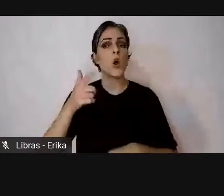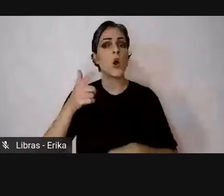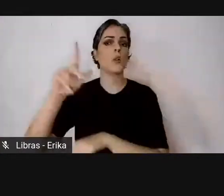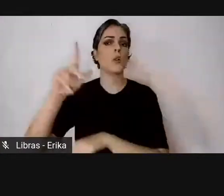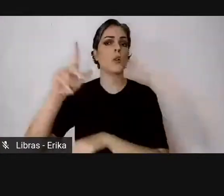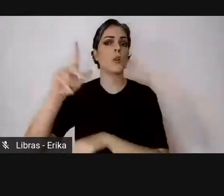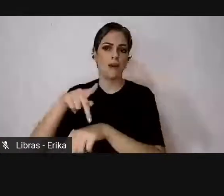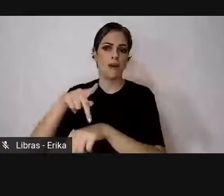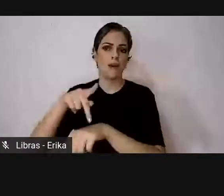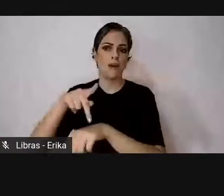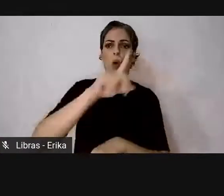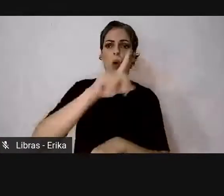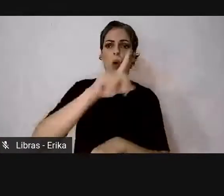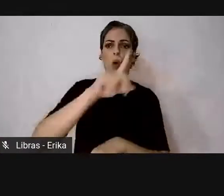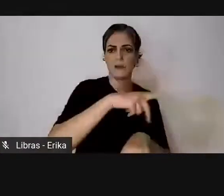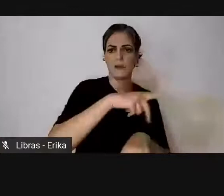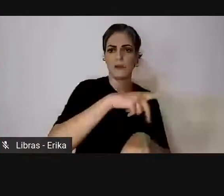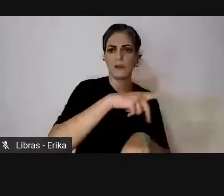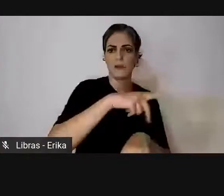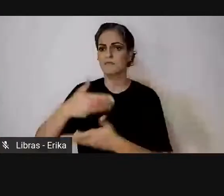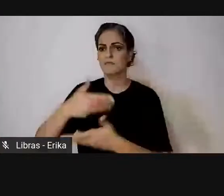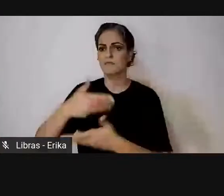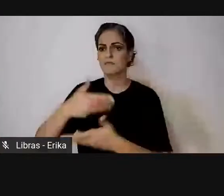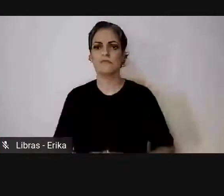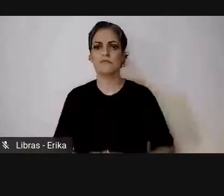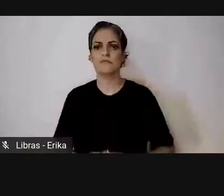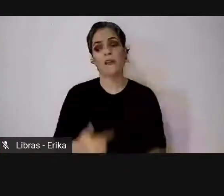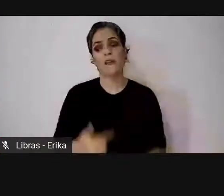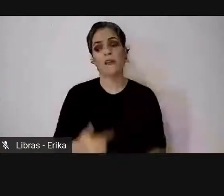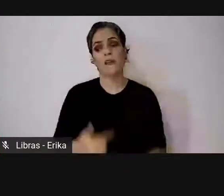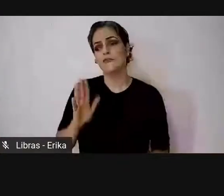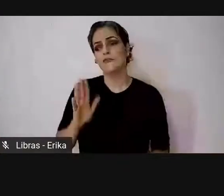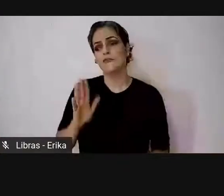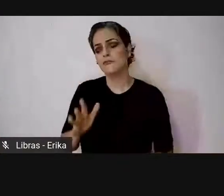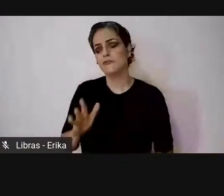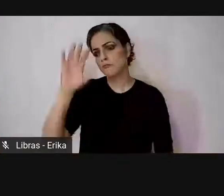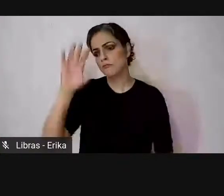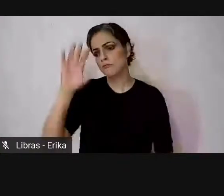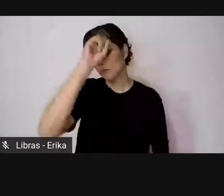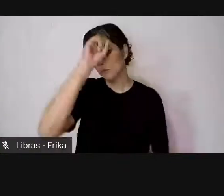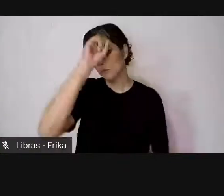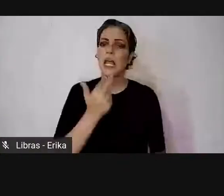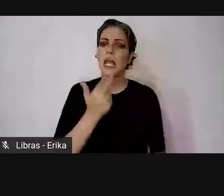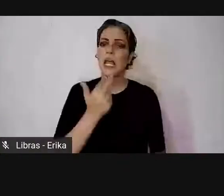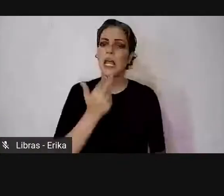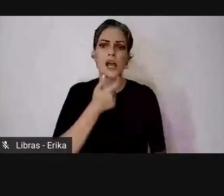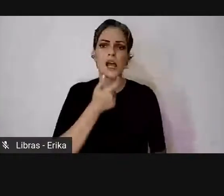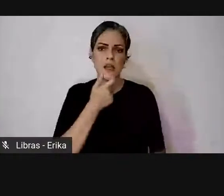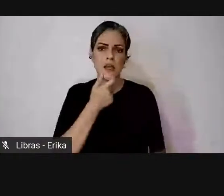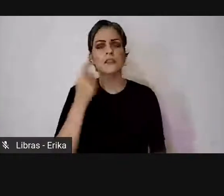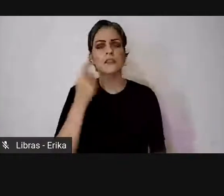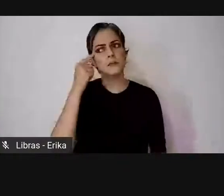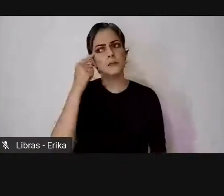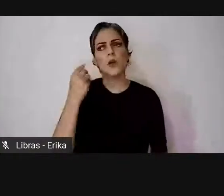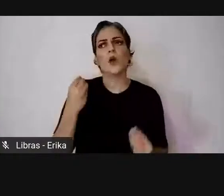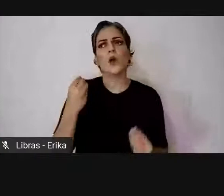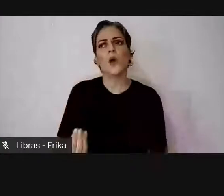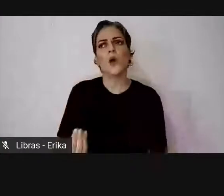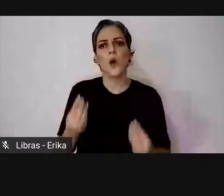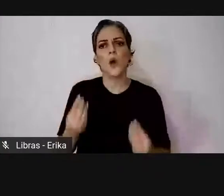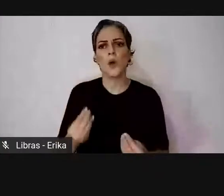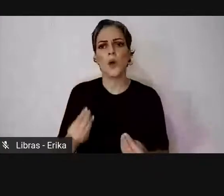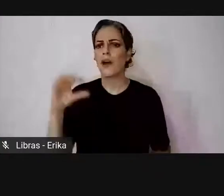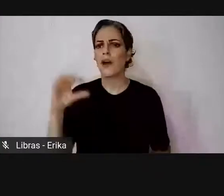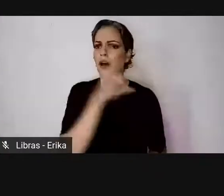inglesa. Então, a ideia era como traduzir tanta lei em tão pouco tempo, né?